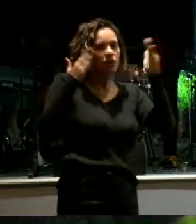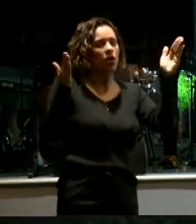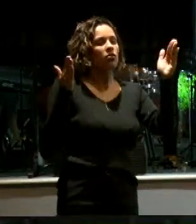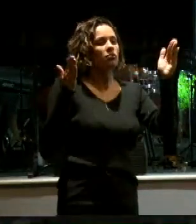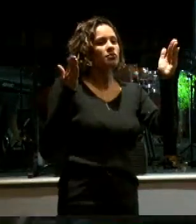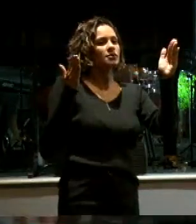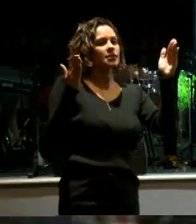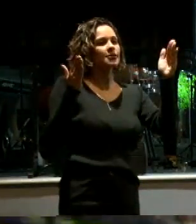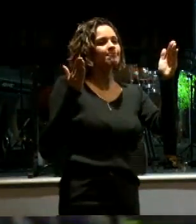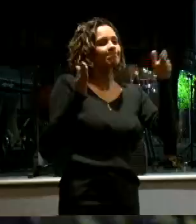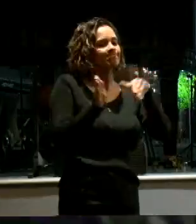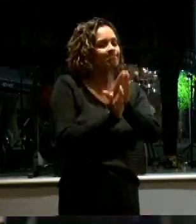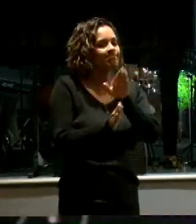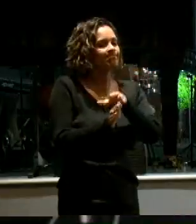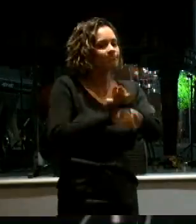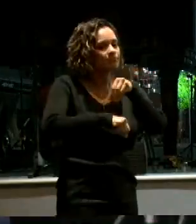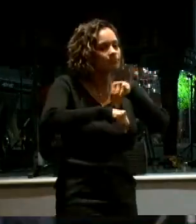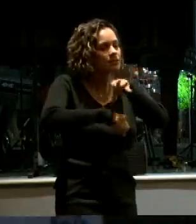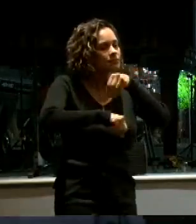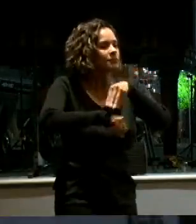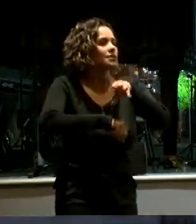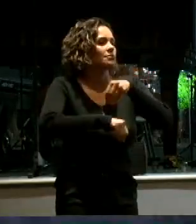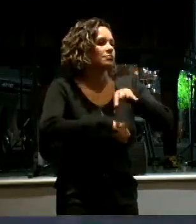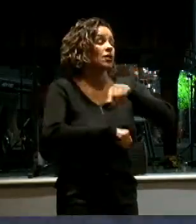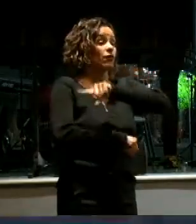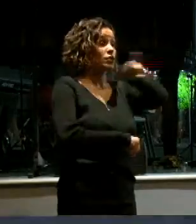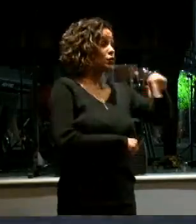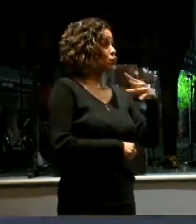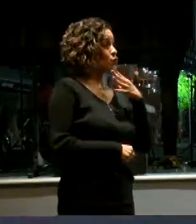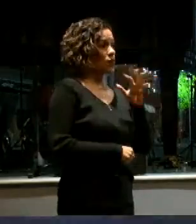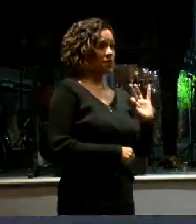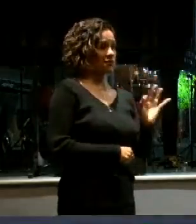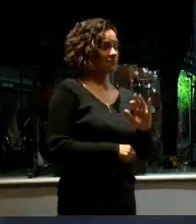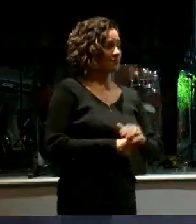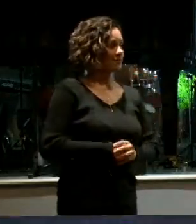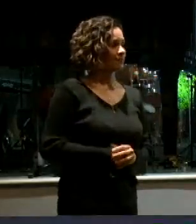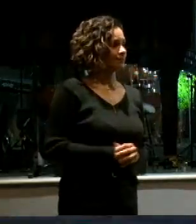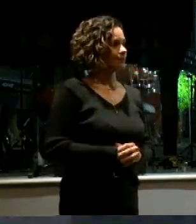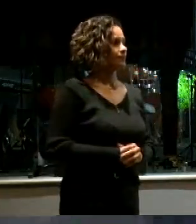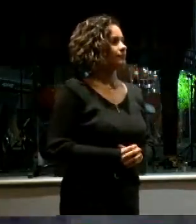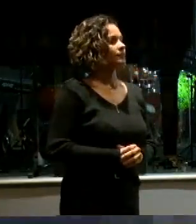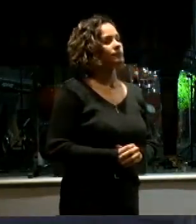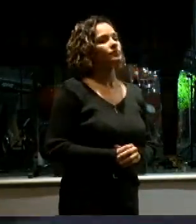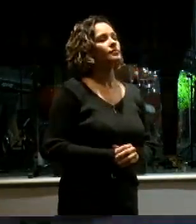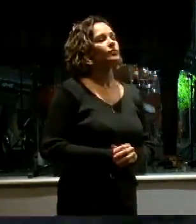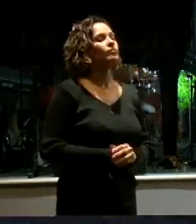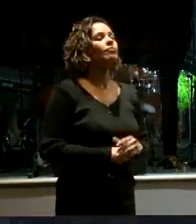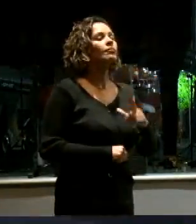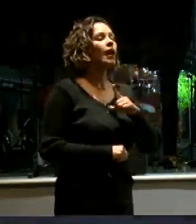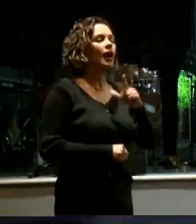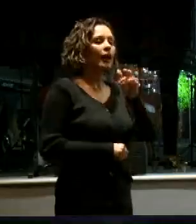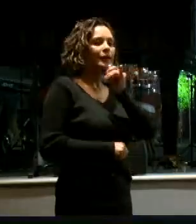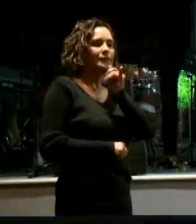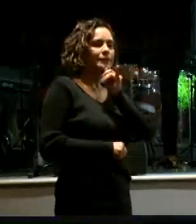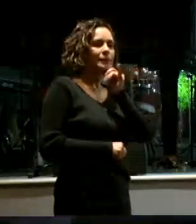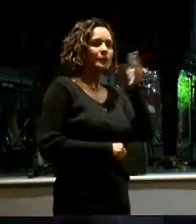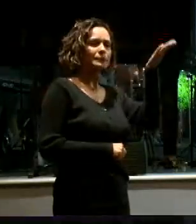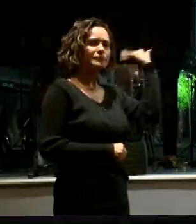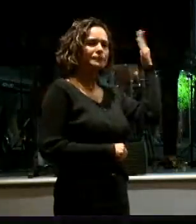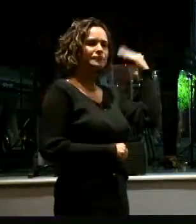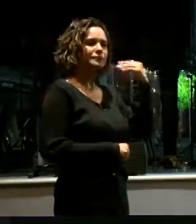Amém? Por exemplo, quando Abraão estava levando seu filho